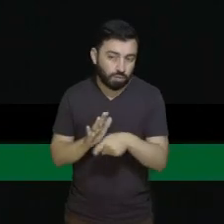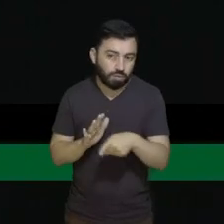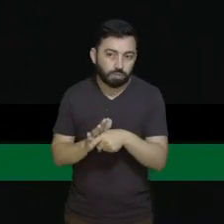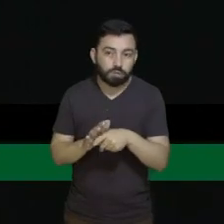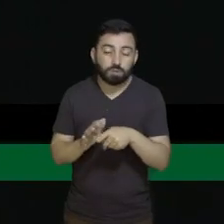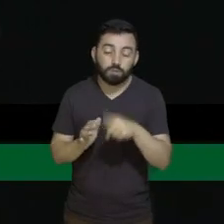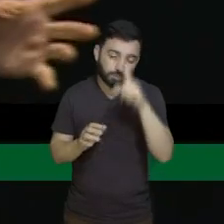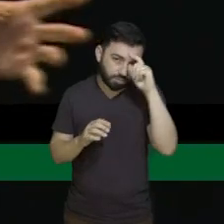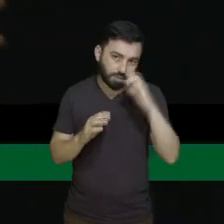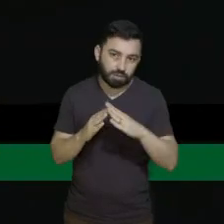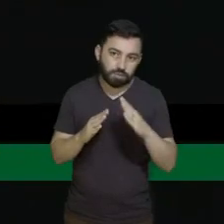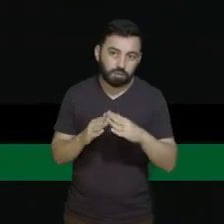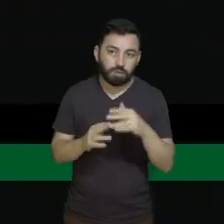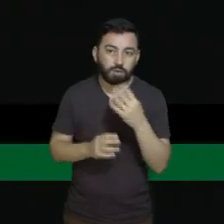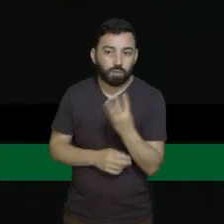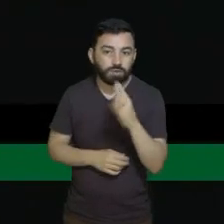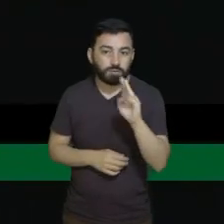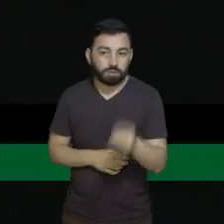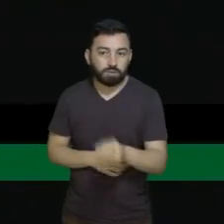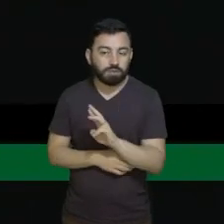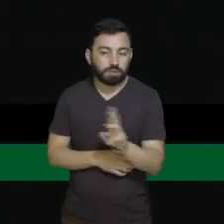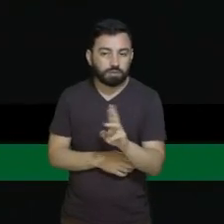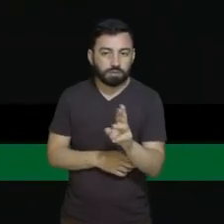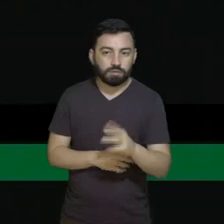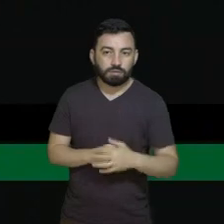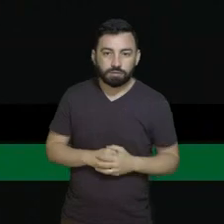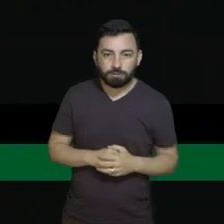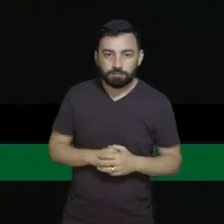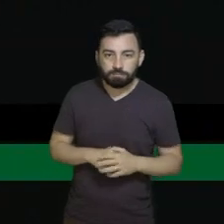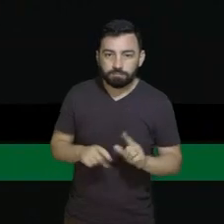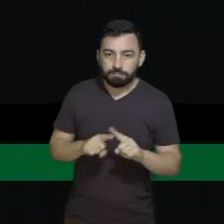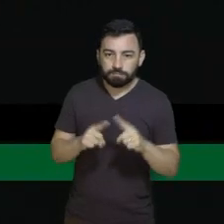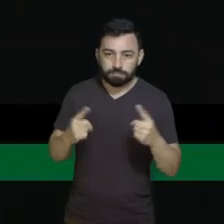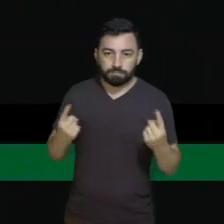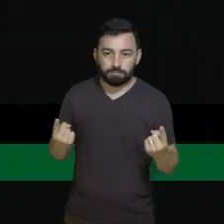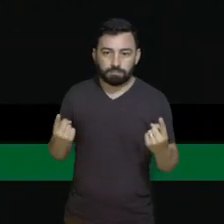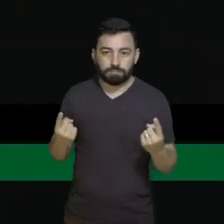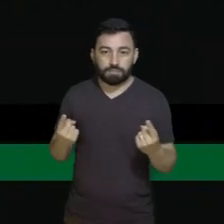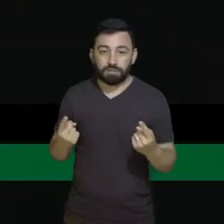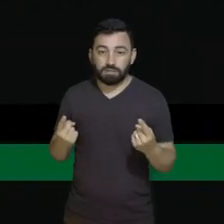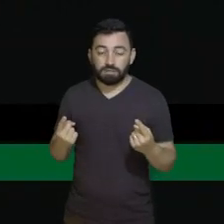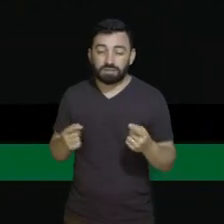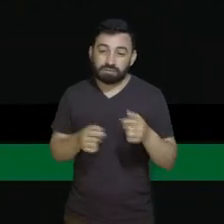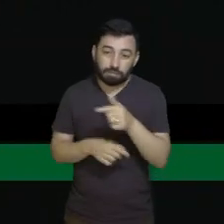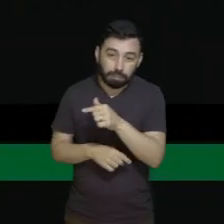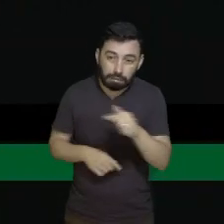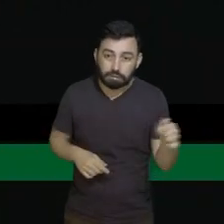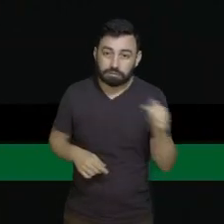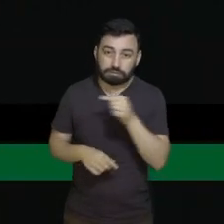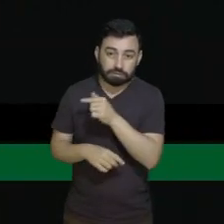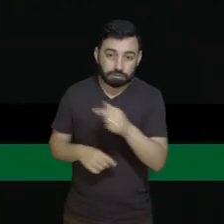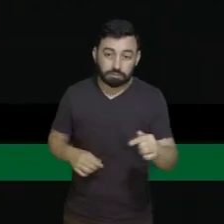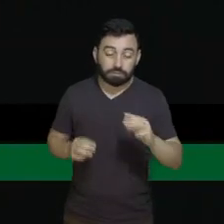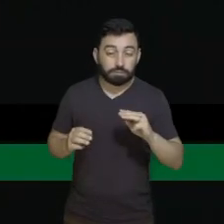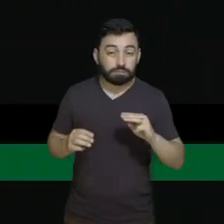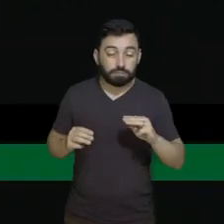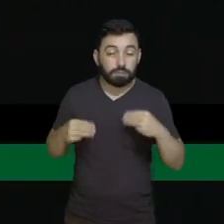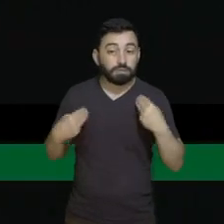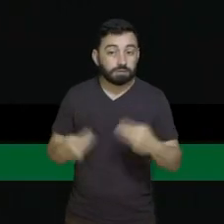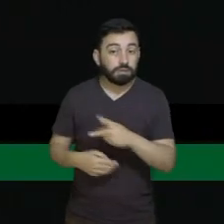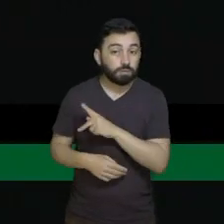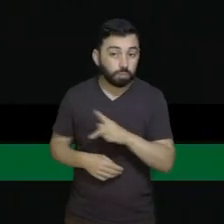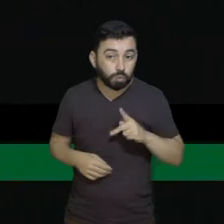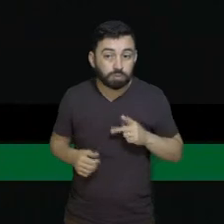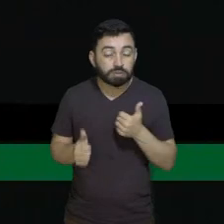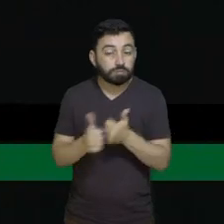mais 4 milhões de reais. Ou seja, a cada semana, Ministério Público, Tribunal